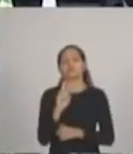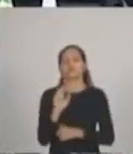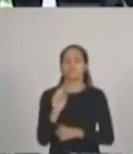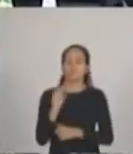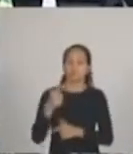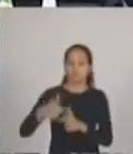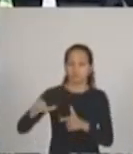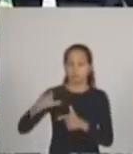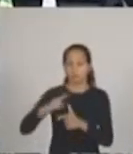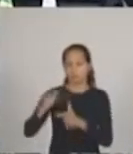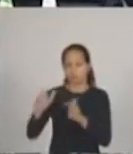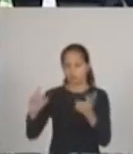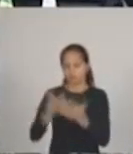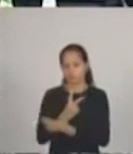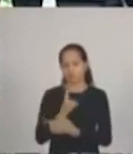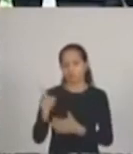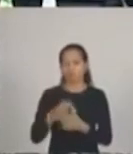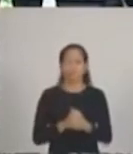Parecer